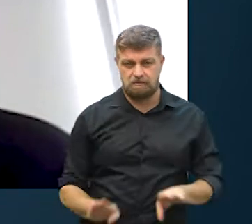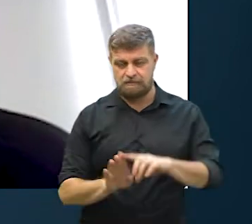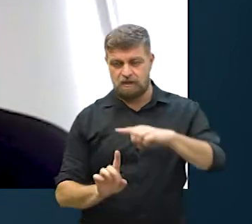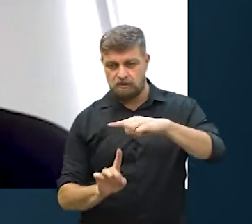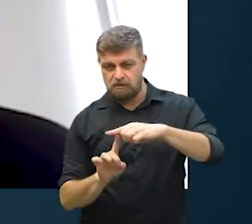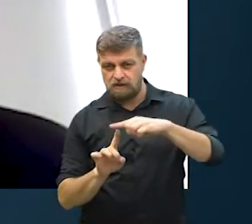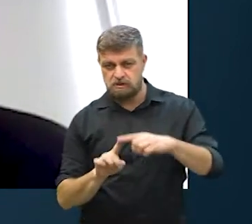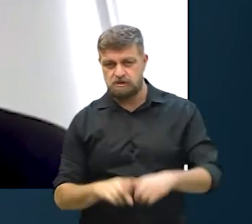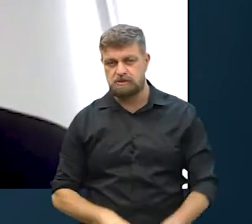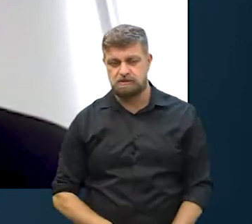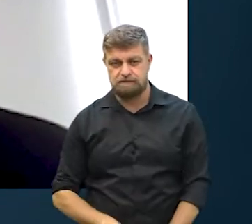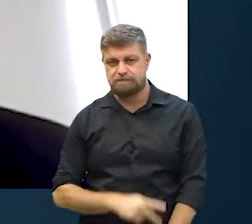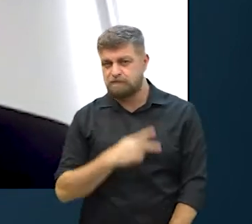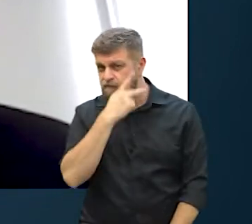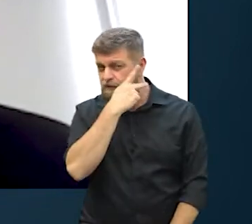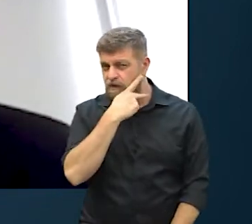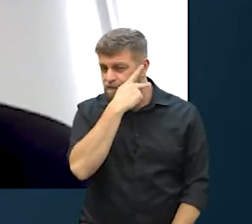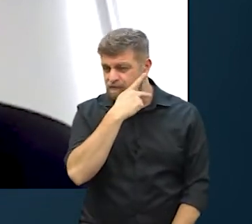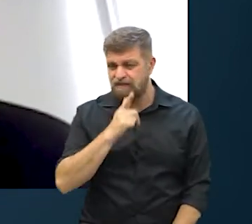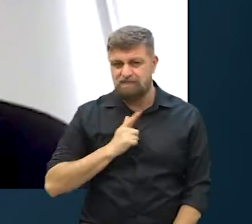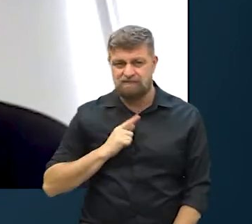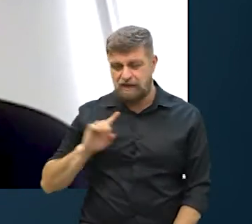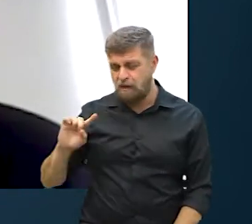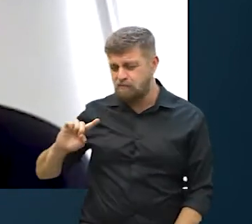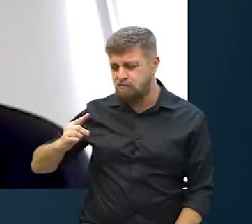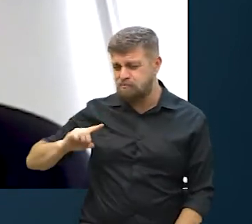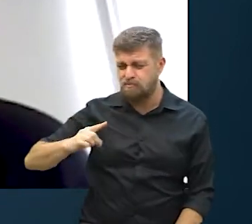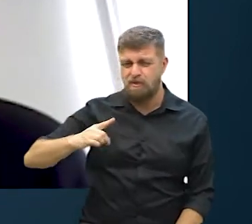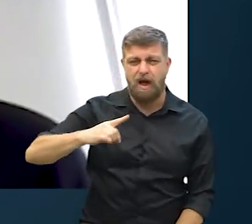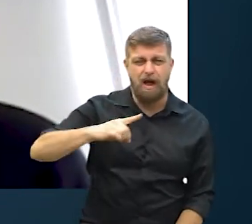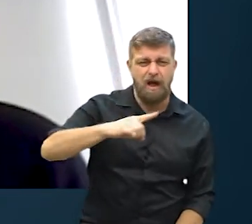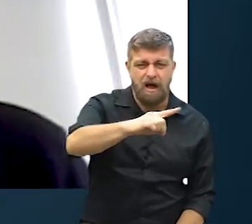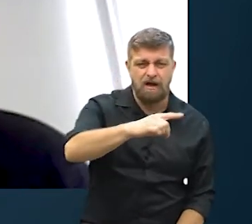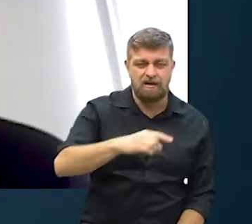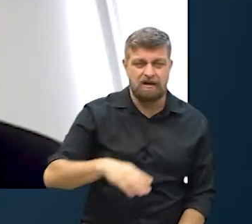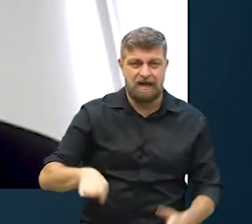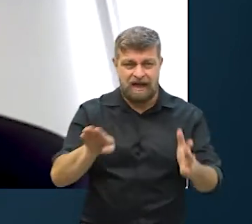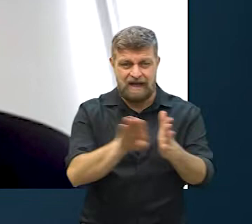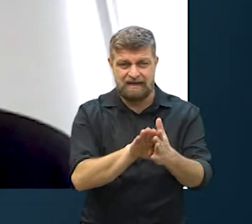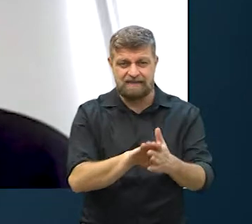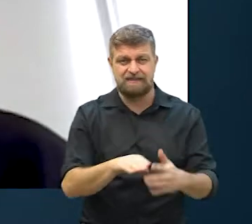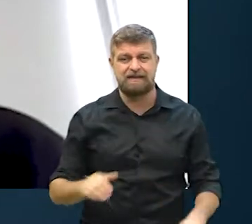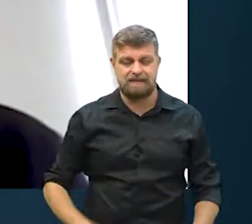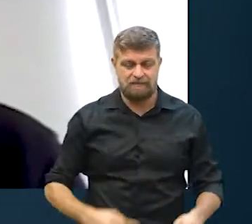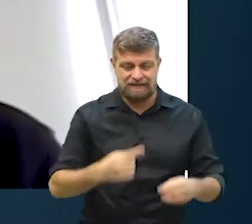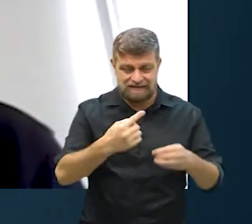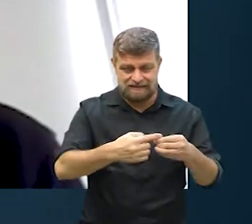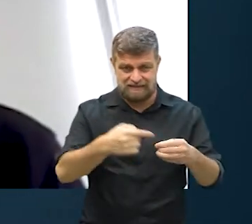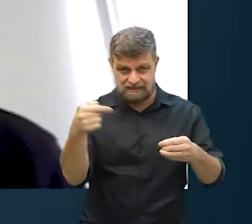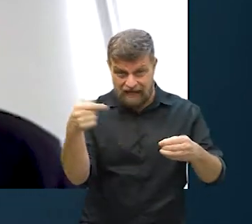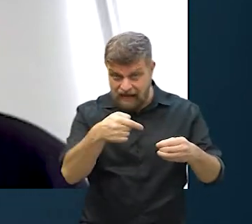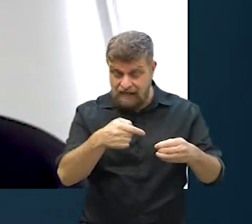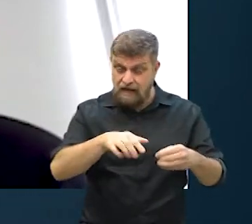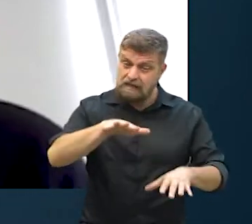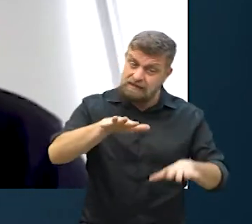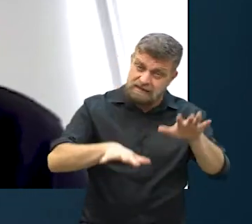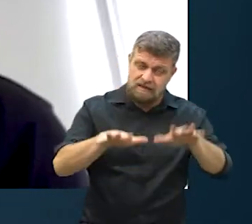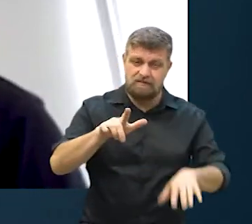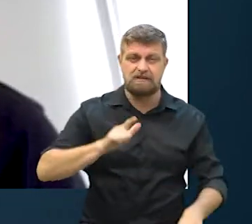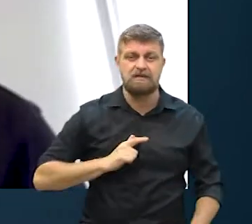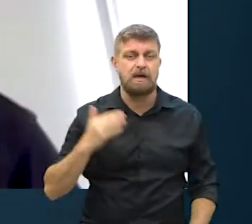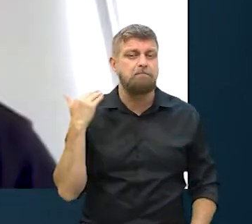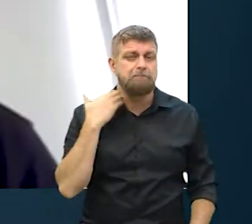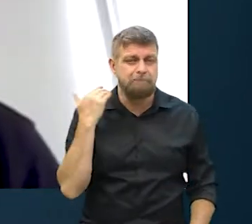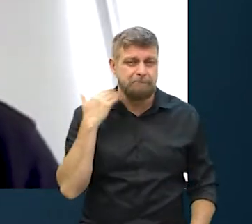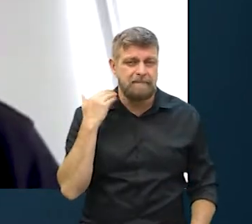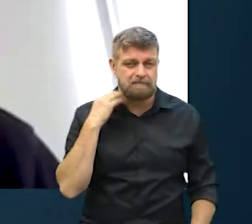do Tocantins, do Piauí, às vezes ele vai ter que viajar 1.000 quilômetros, 500 quilômetros, até conseguir encontrar uma cidade que